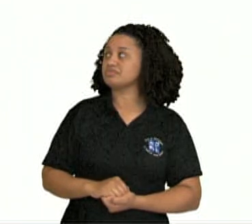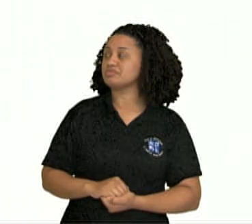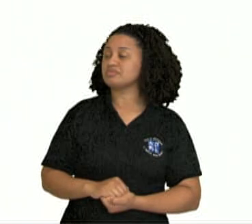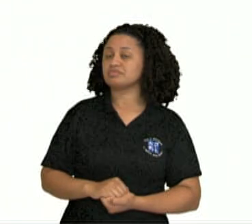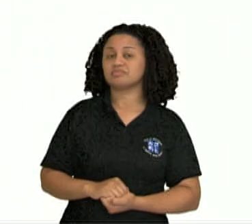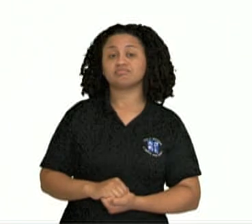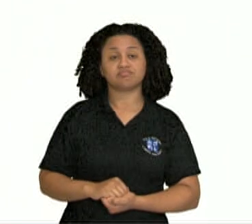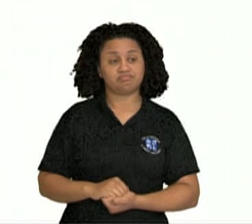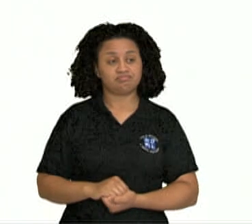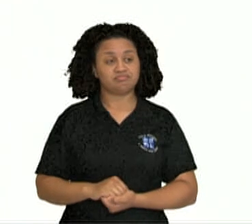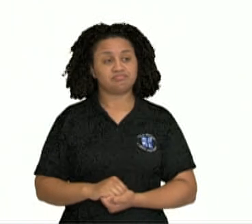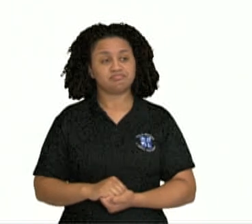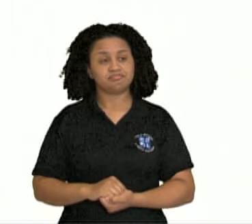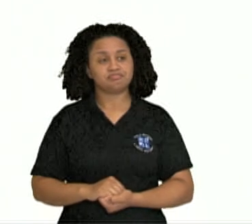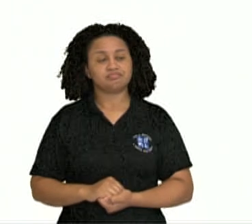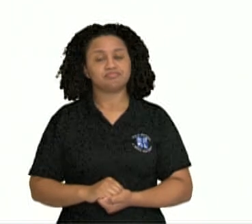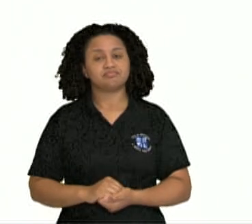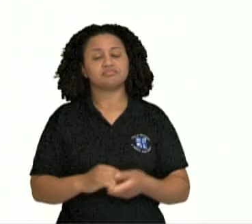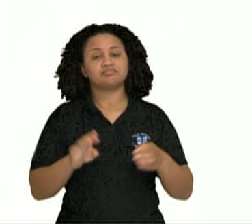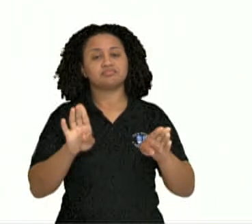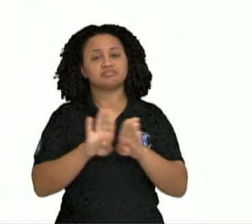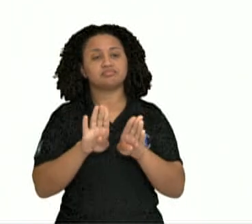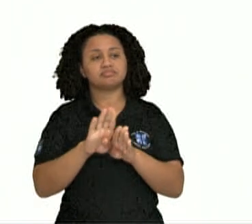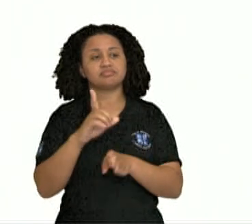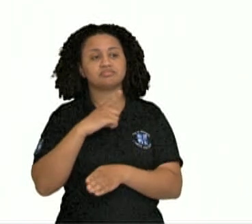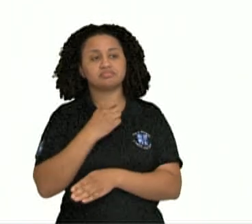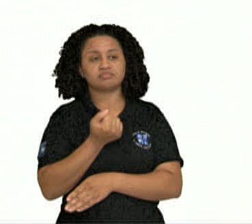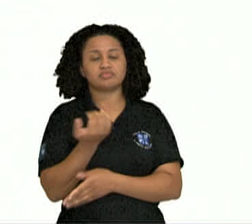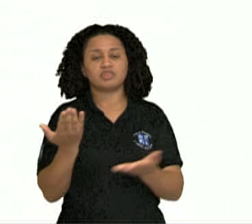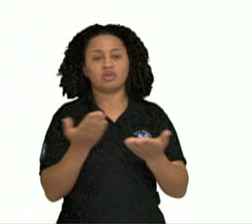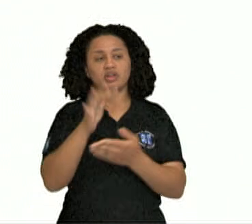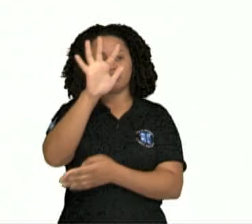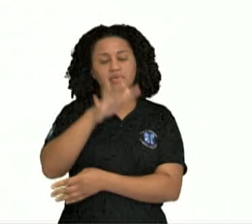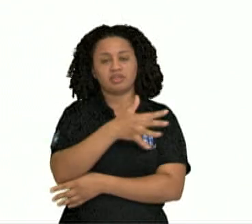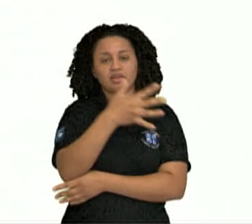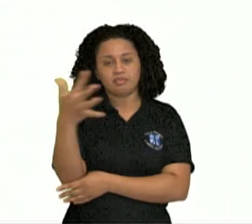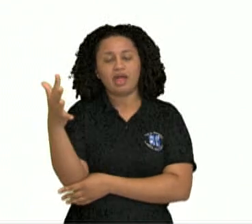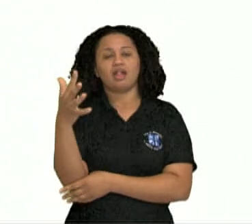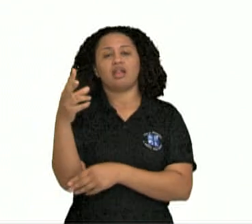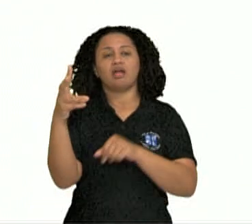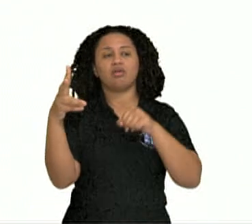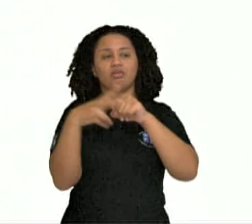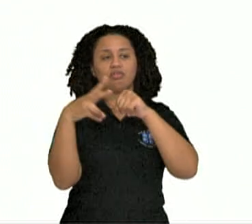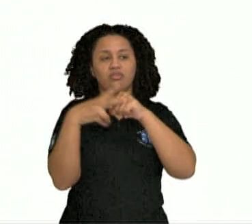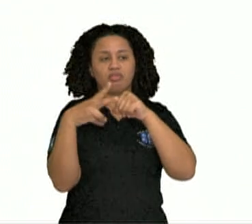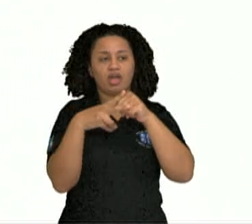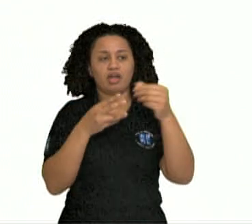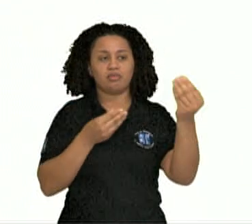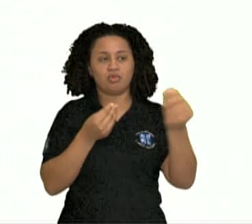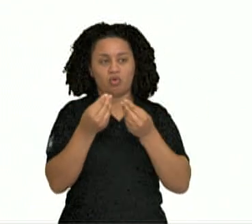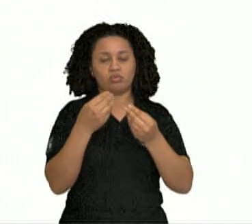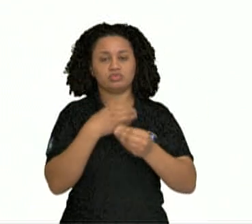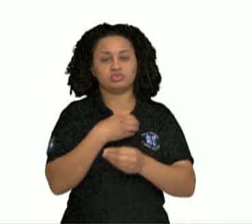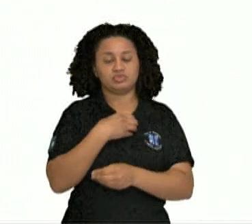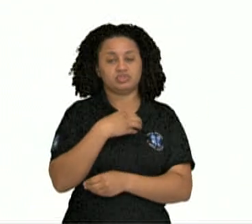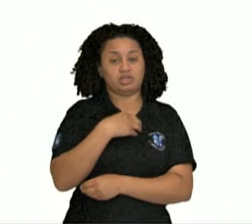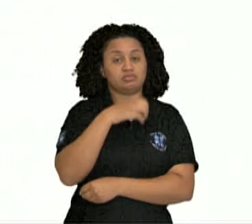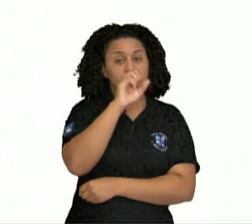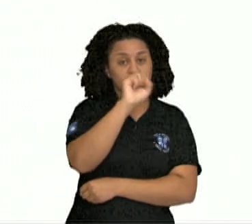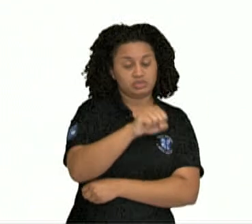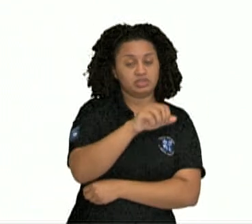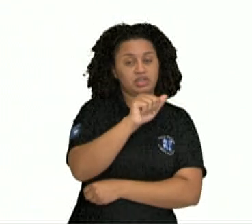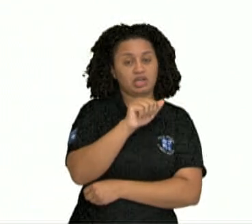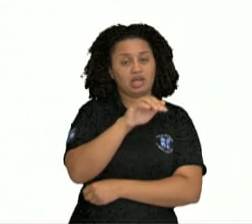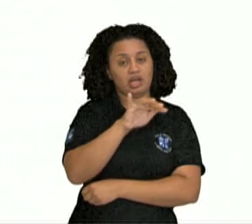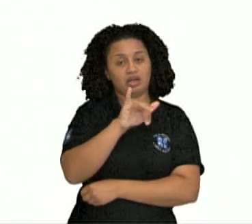río. Temos aqui agora uma tabela com a conjugação aqui do modo afirmativo e do